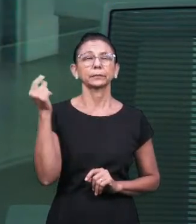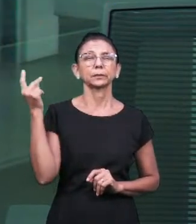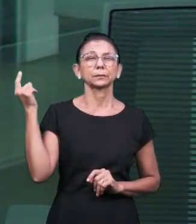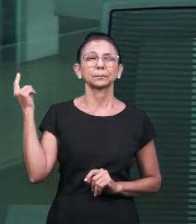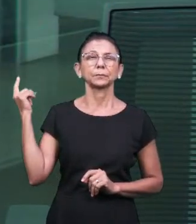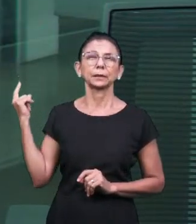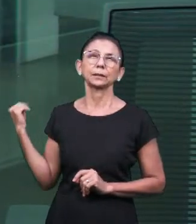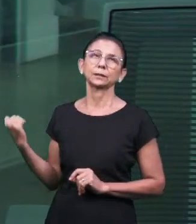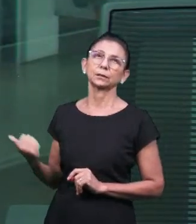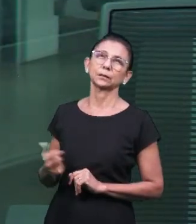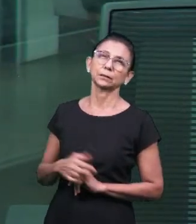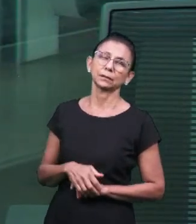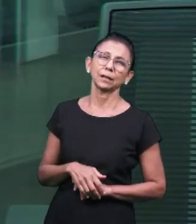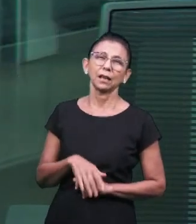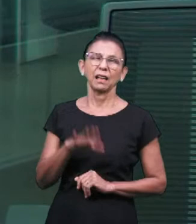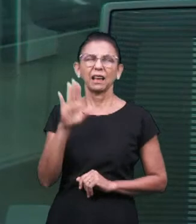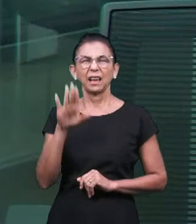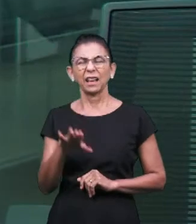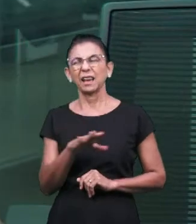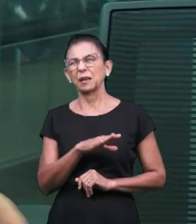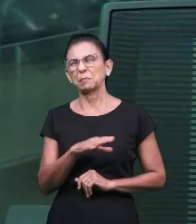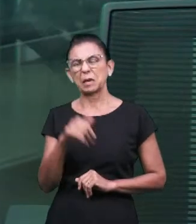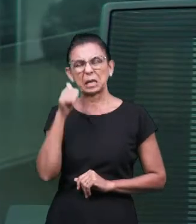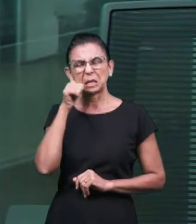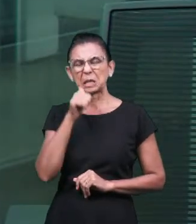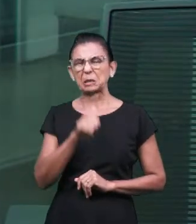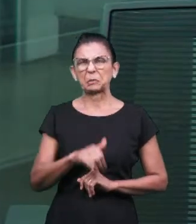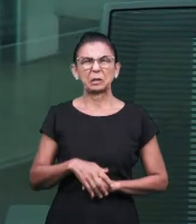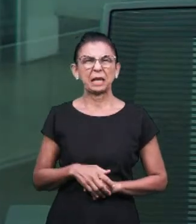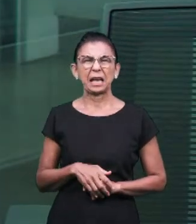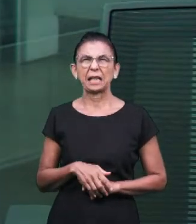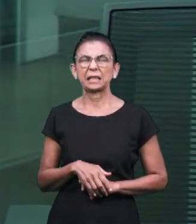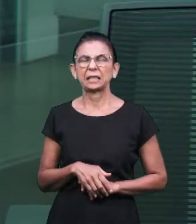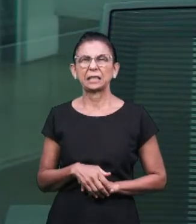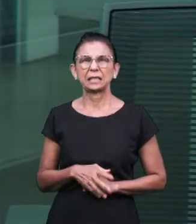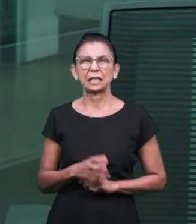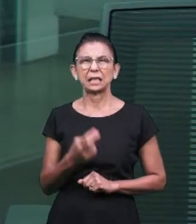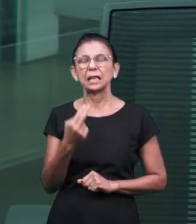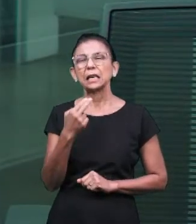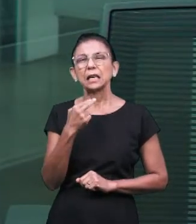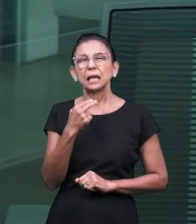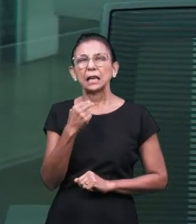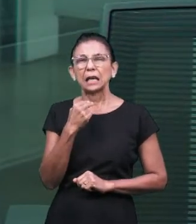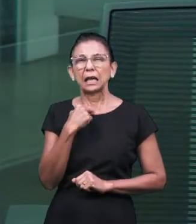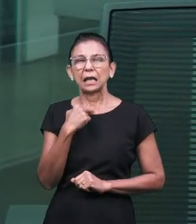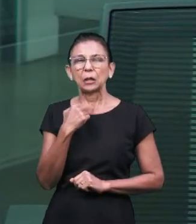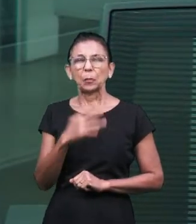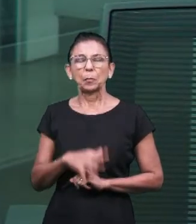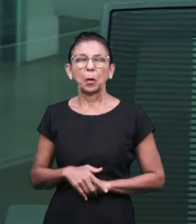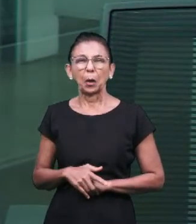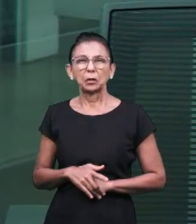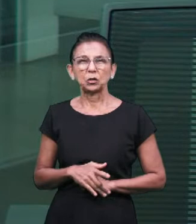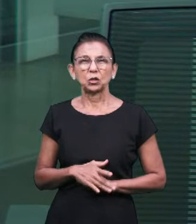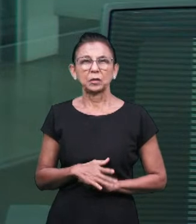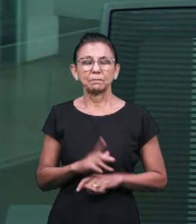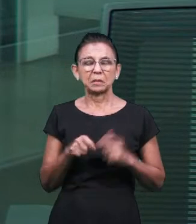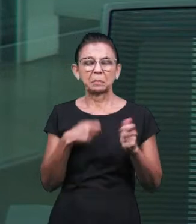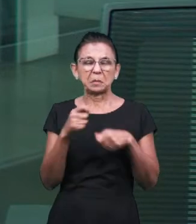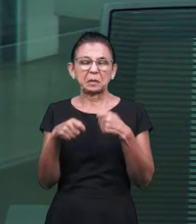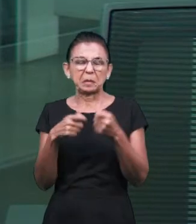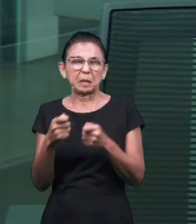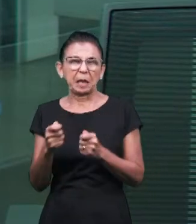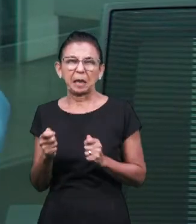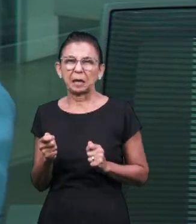época, mas as mulheres não têm nenhuma voz ativa na igreja, mas esse trabalho era um trabalho assim extraordinário que elas